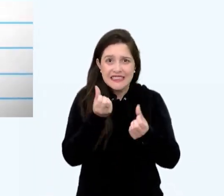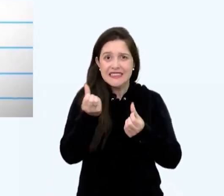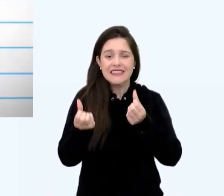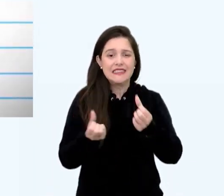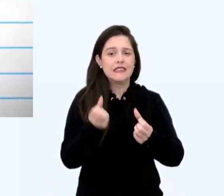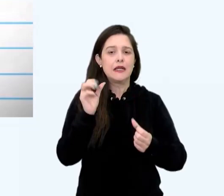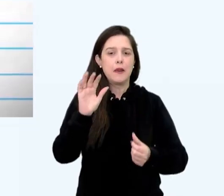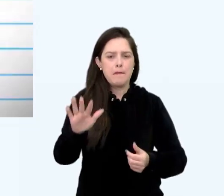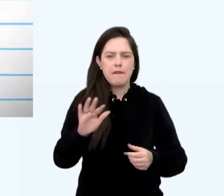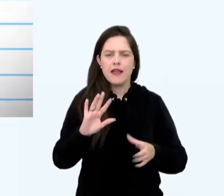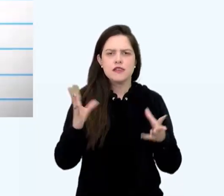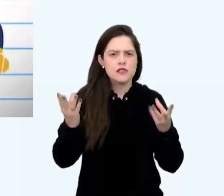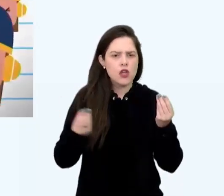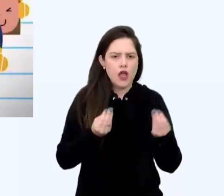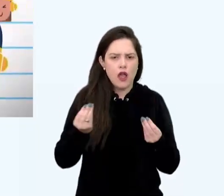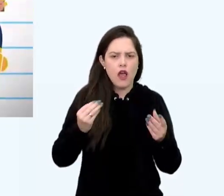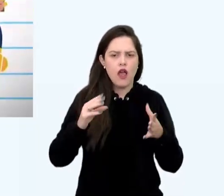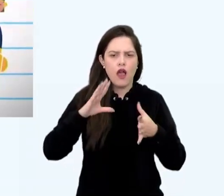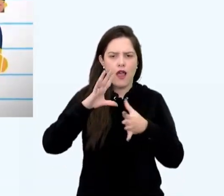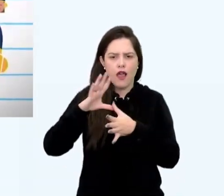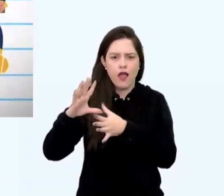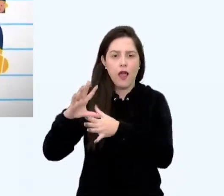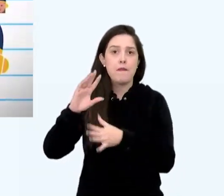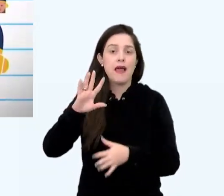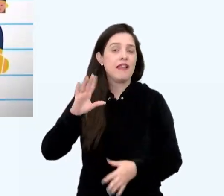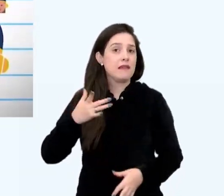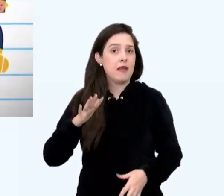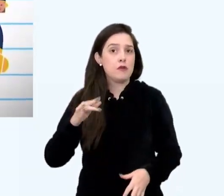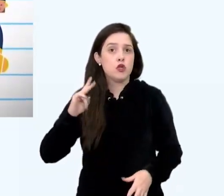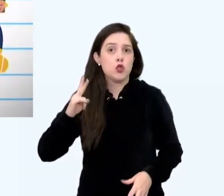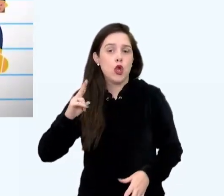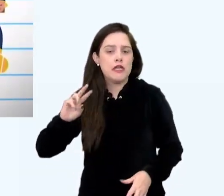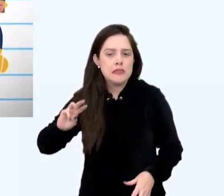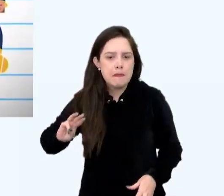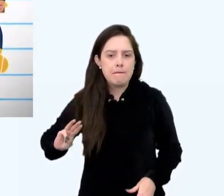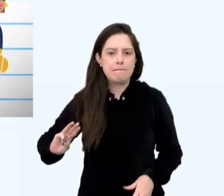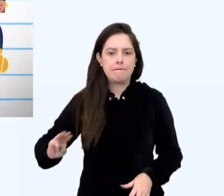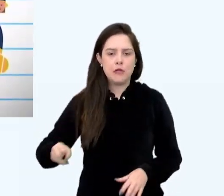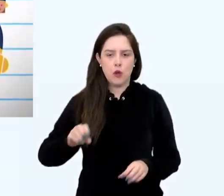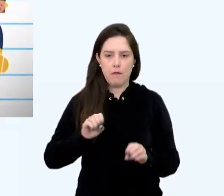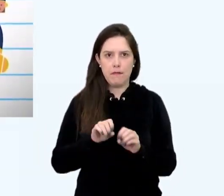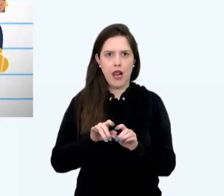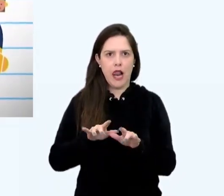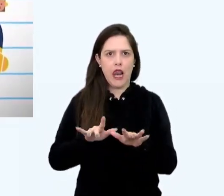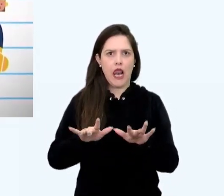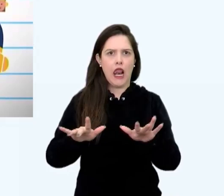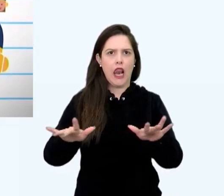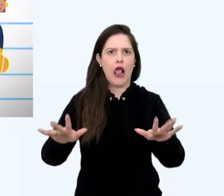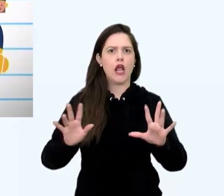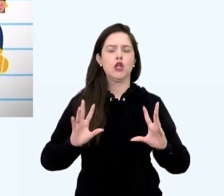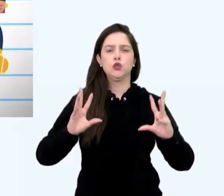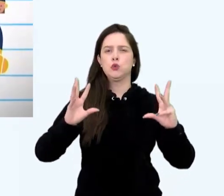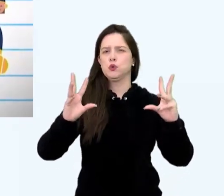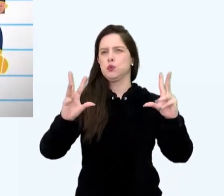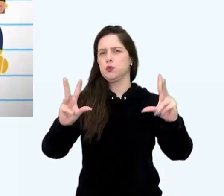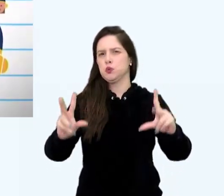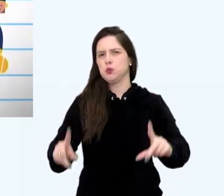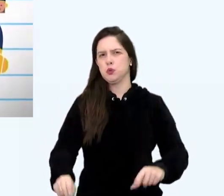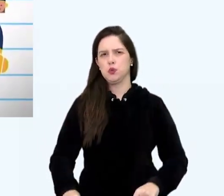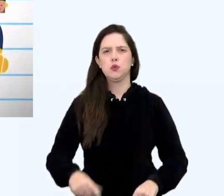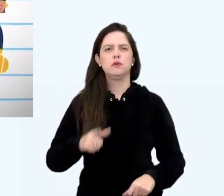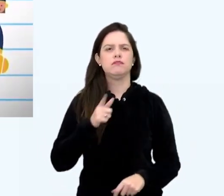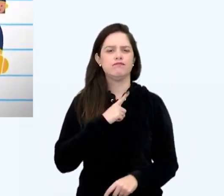para fazer isso? Temos cerca de 2 mil entrevistadores espalhados em todos os estados brasileiros e no